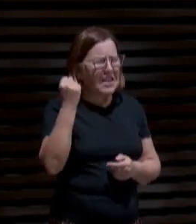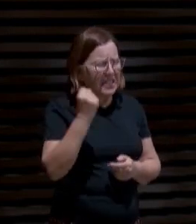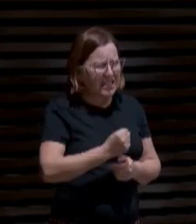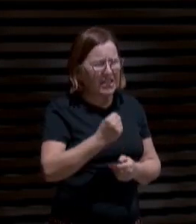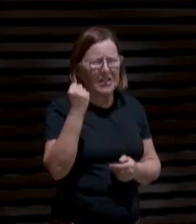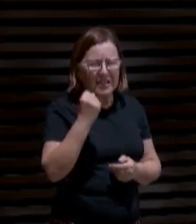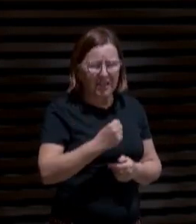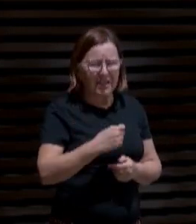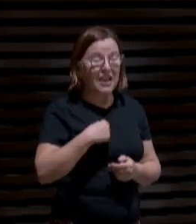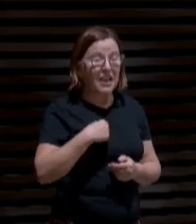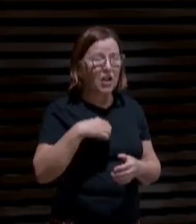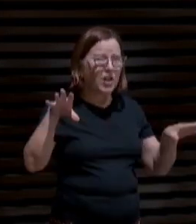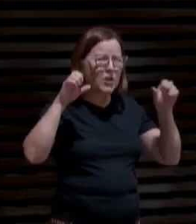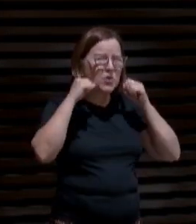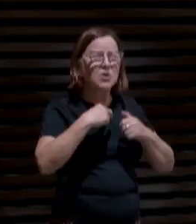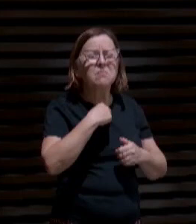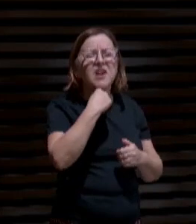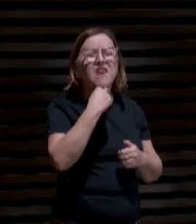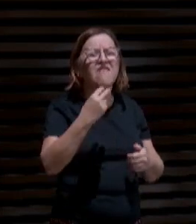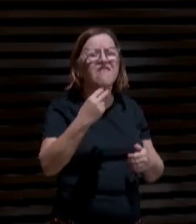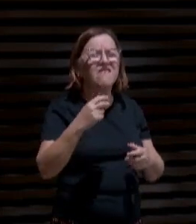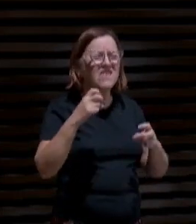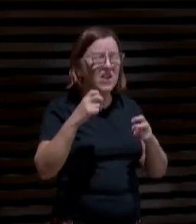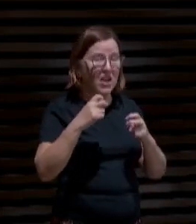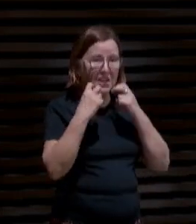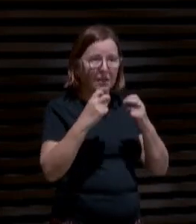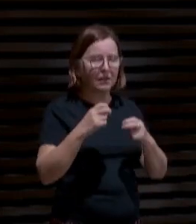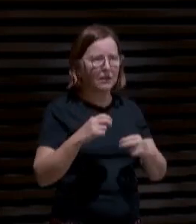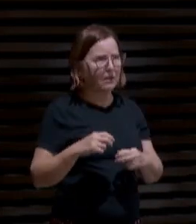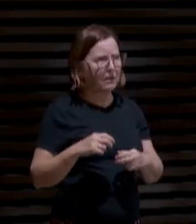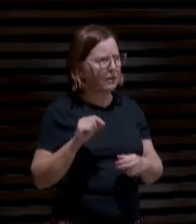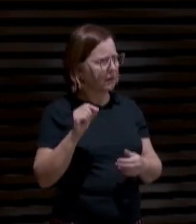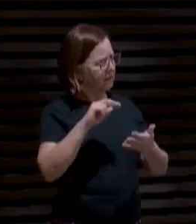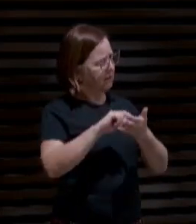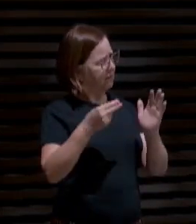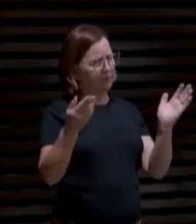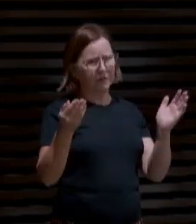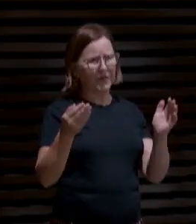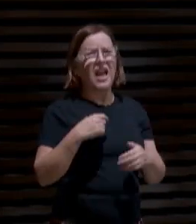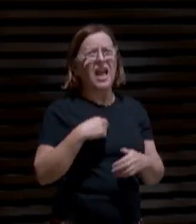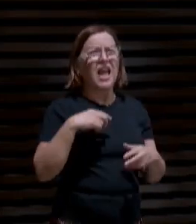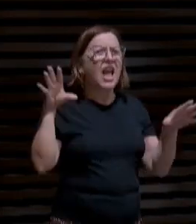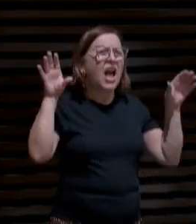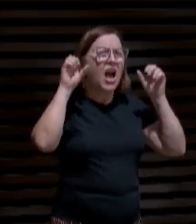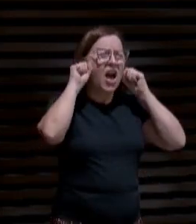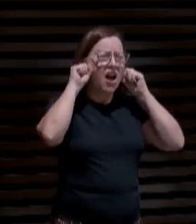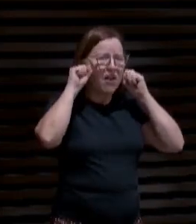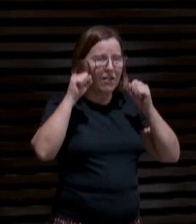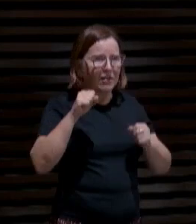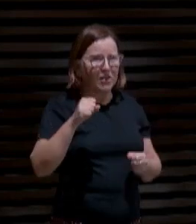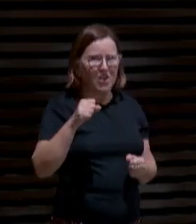que grita, eu sou assassina, eu sou assassina. Eu dizia, mas o que é isso? Umas vozes que dizem no meu ouvido,